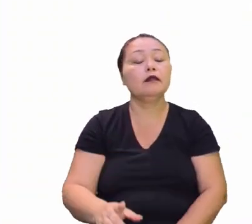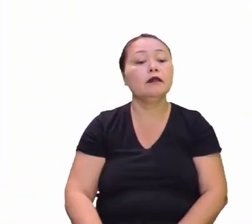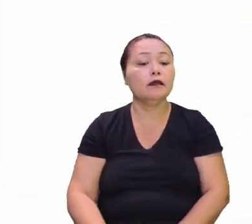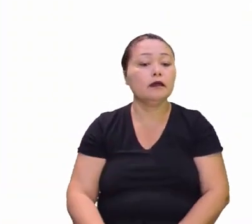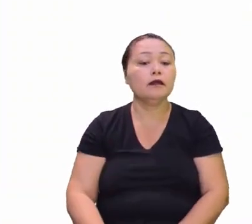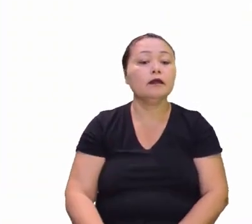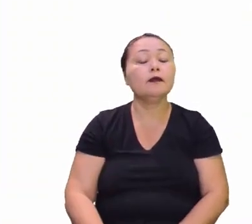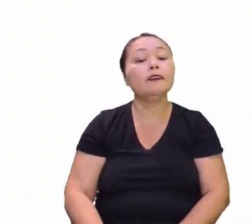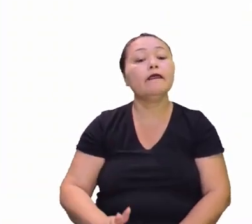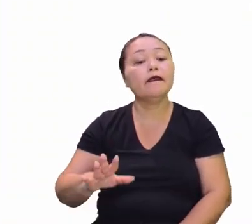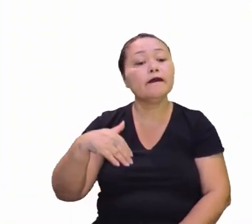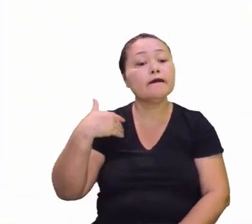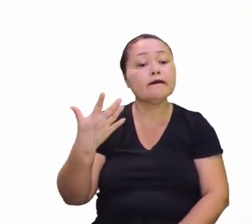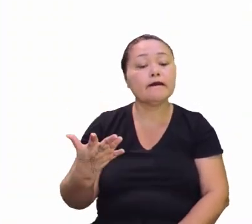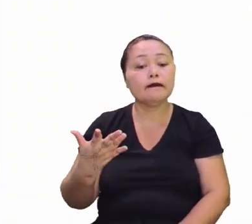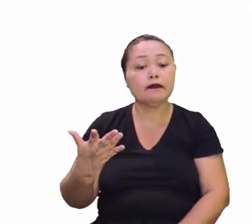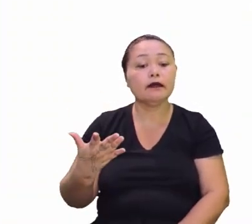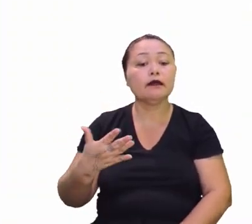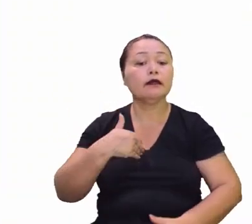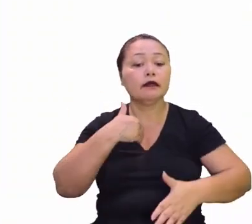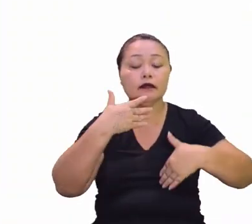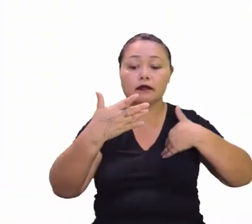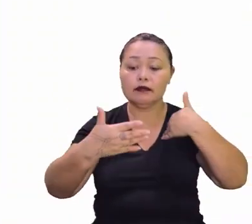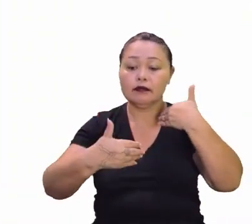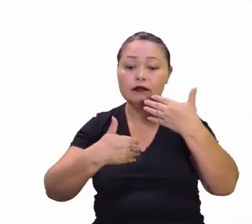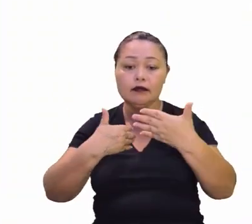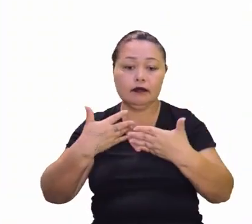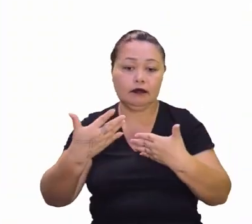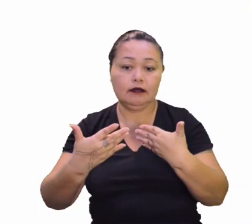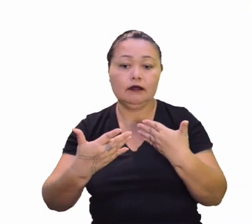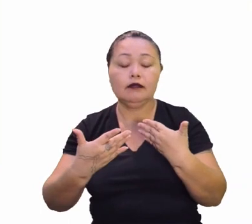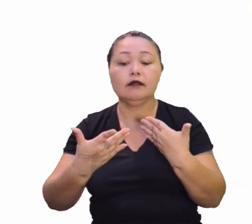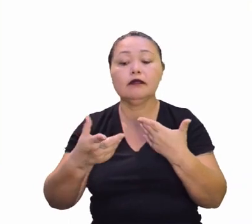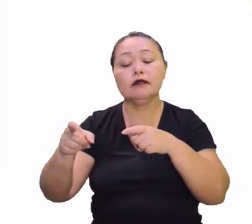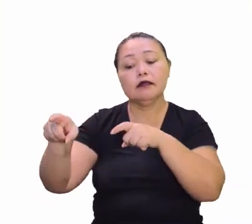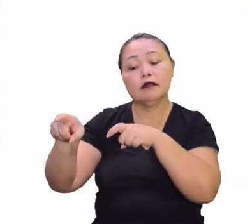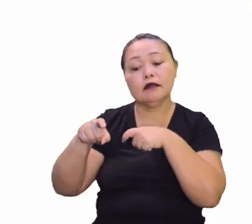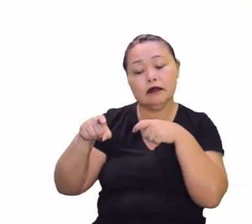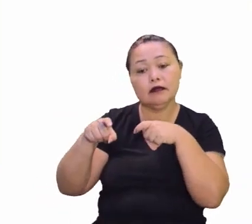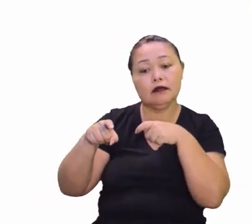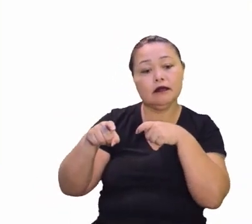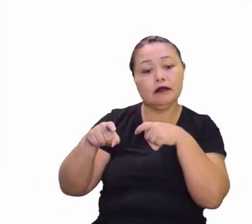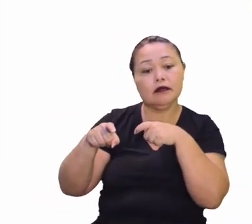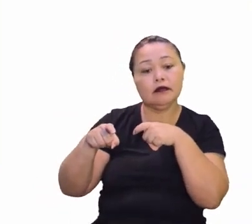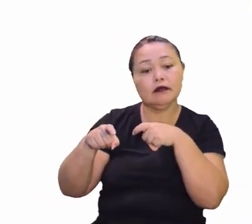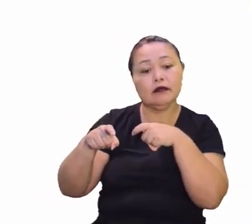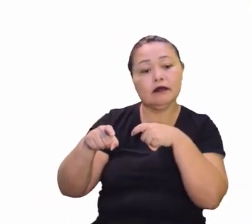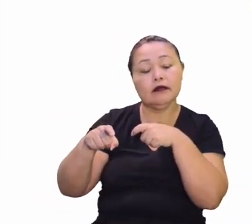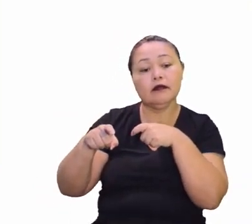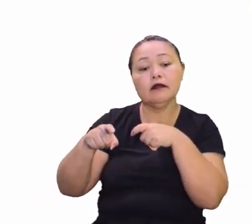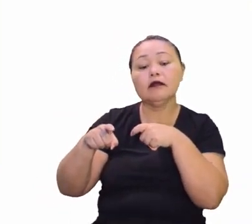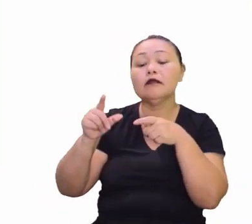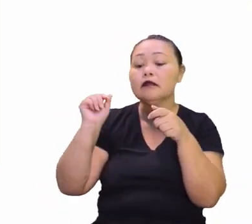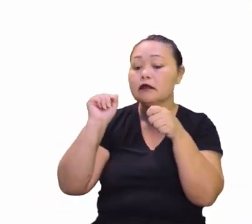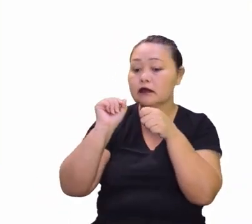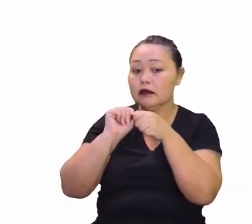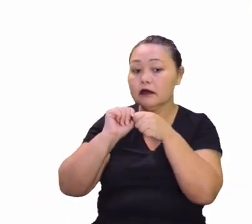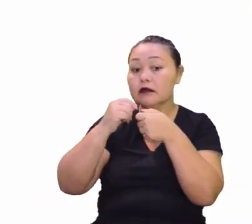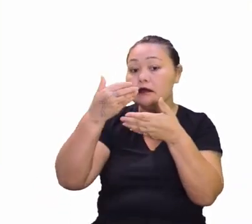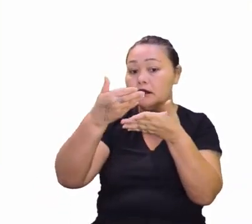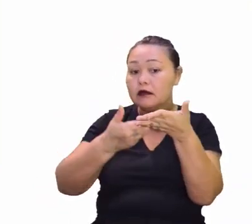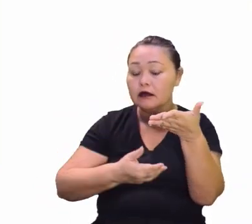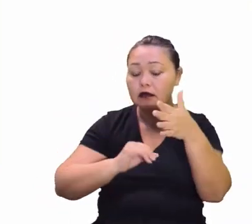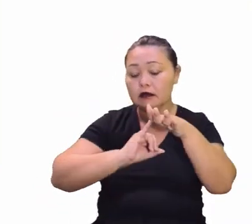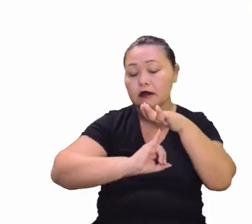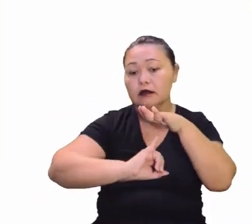isso aí. Então, ó, esse processo ligado ao ciclo da agricultura foi executado pelo